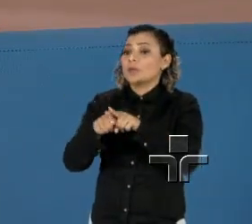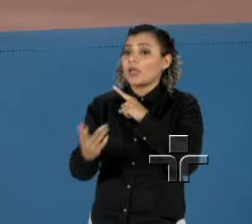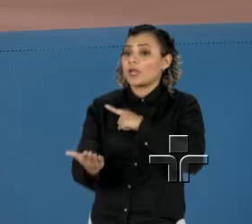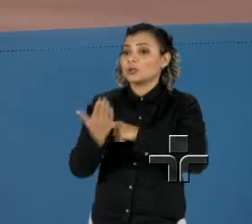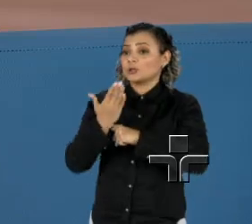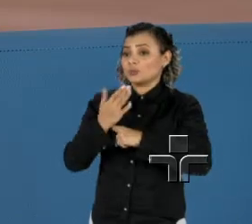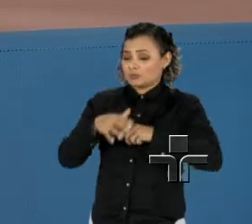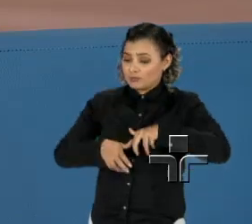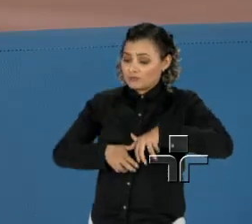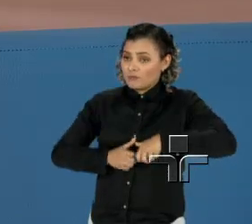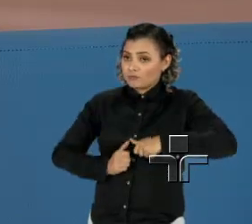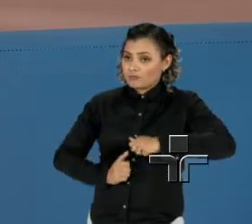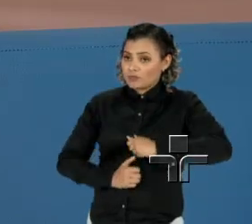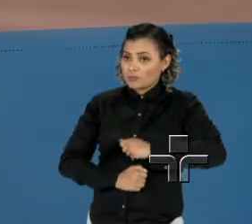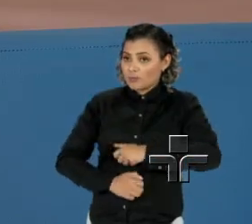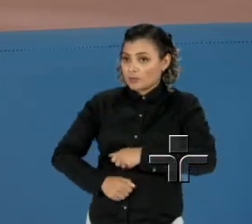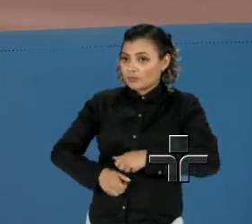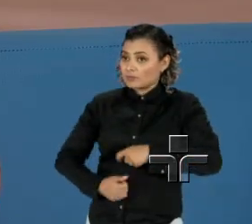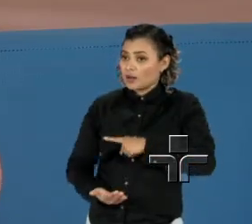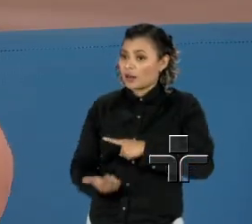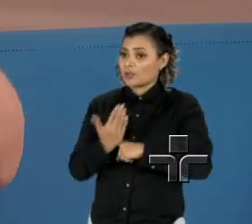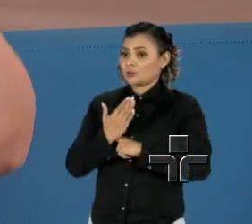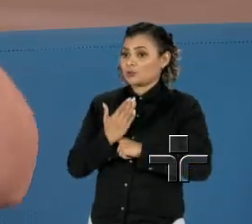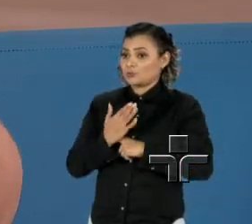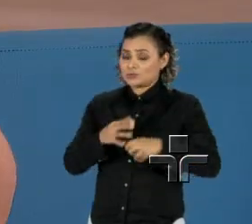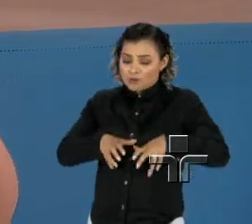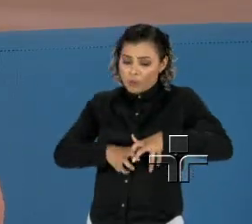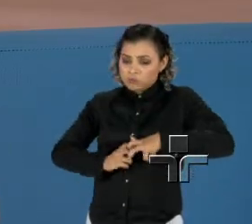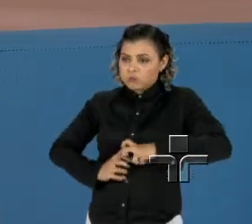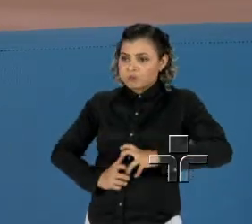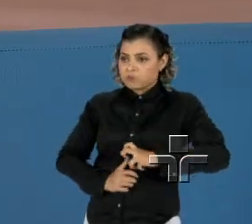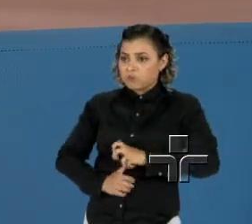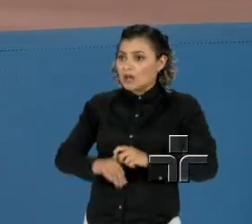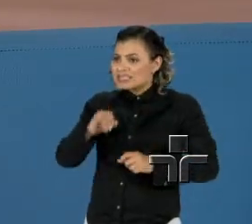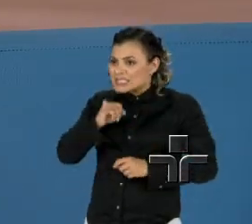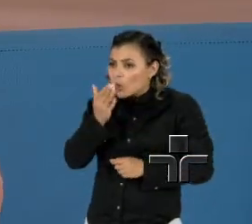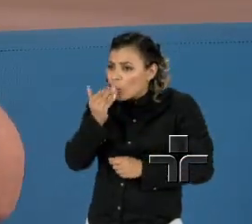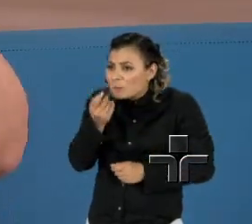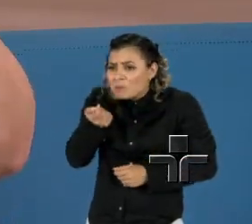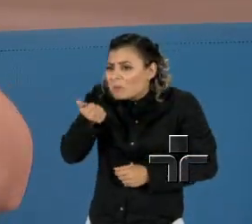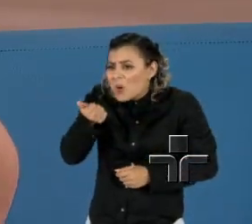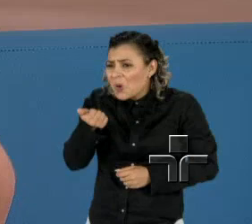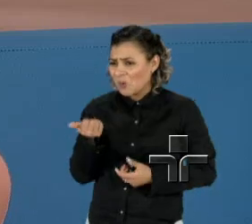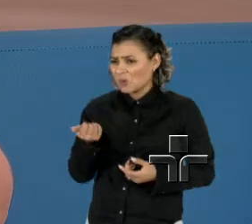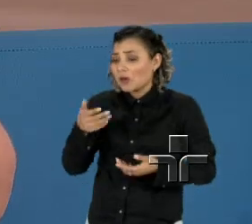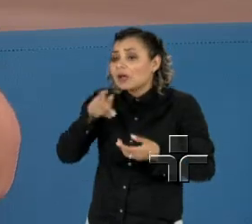também, né? Eu, pelo menos para ela, se você vê que não colocou o suficiente,